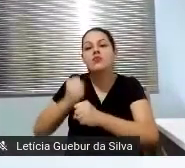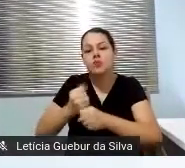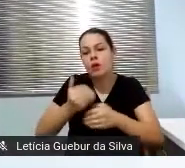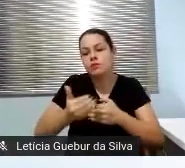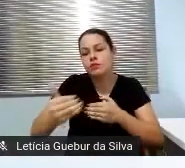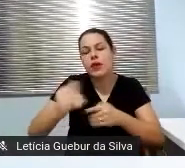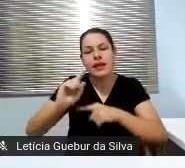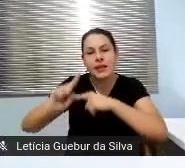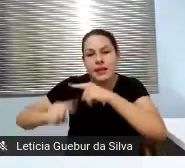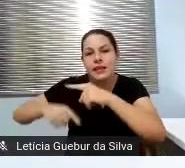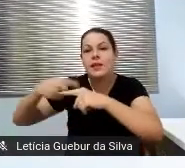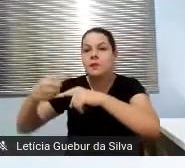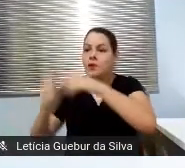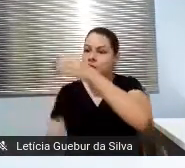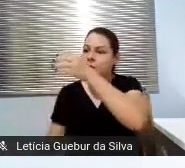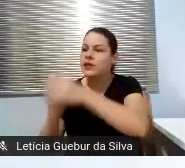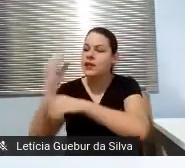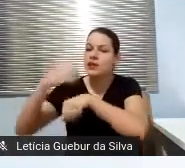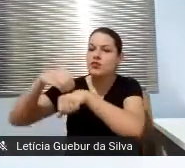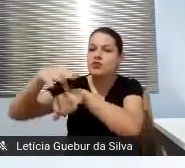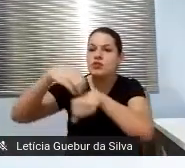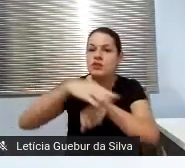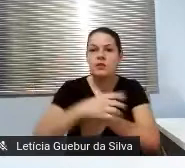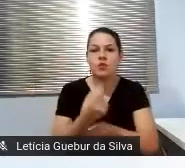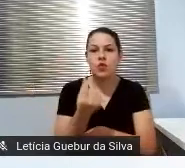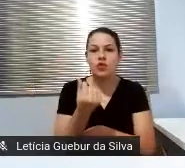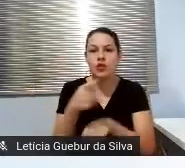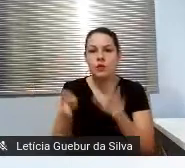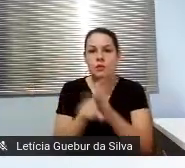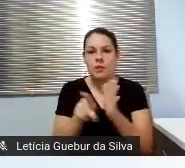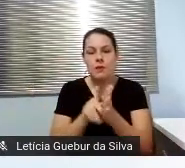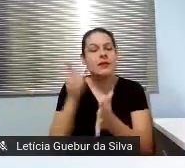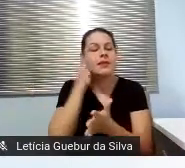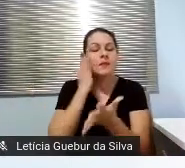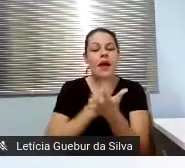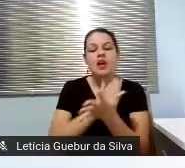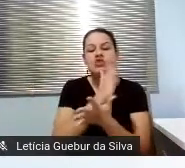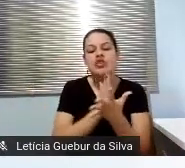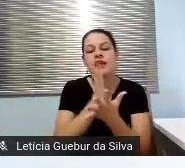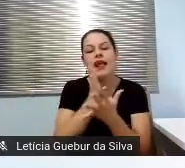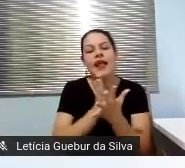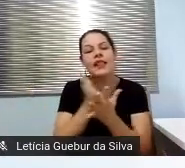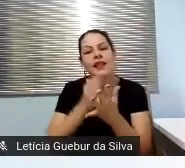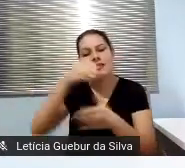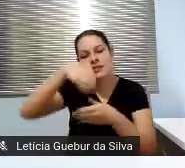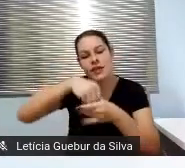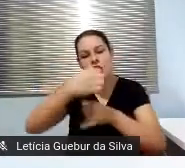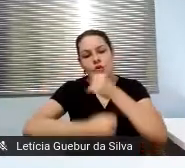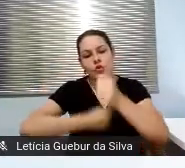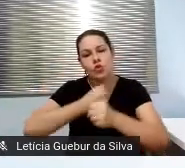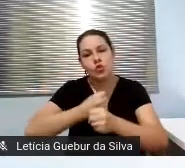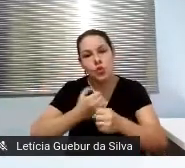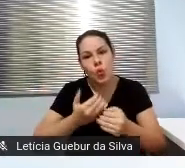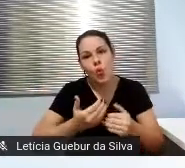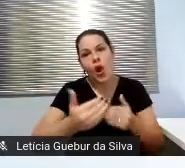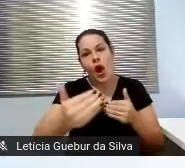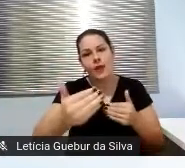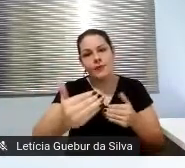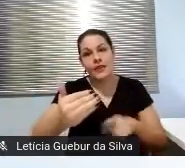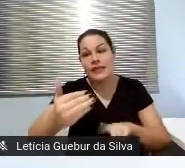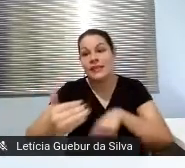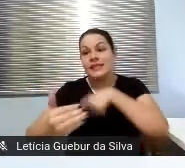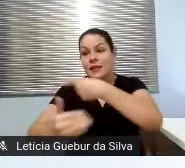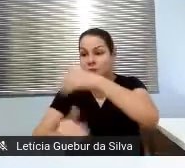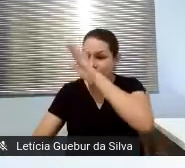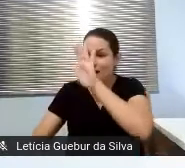derivar para a Lei de Diretrizes Orçamentárias, que são as diretrizes desse plano plurianual, que depois deriva para a Lei Orçamentária